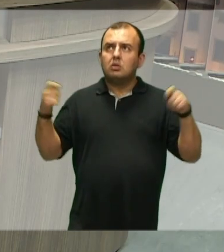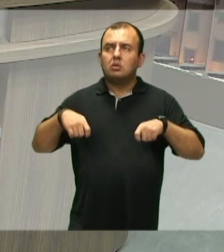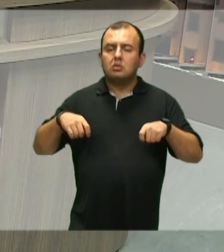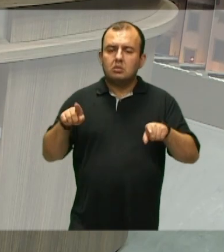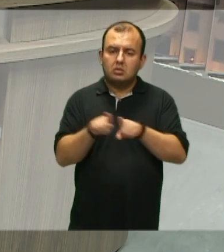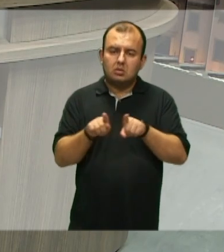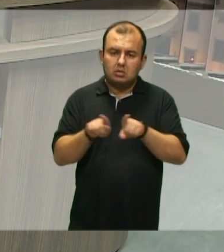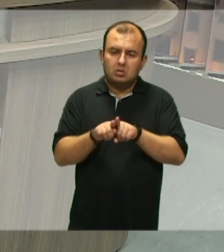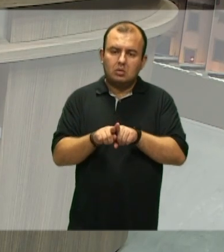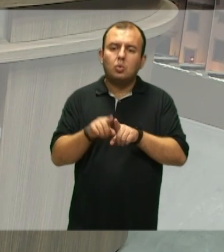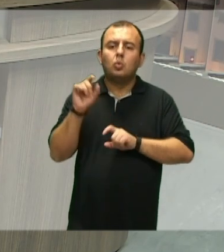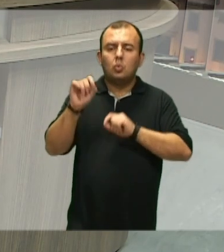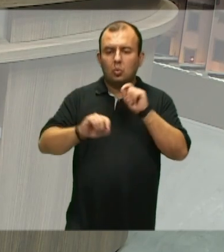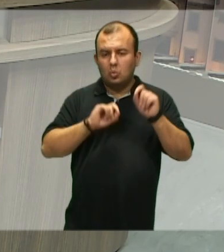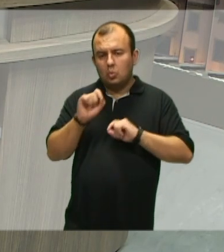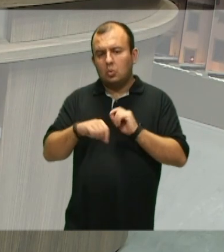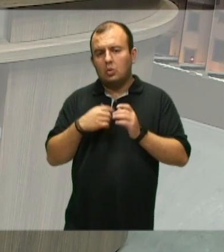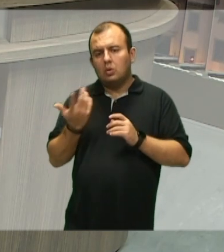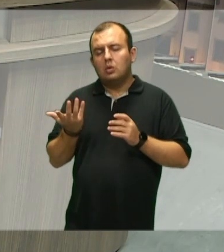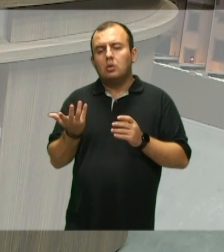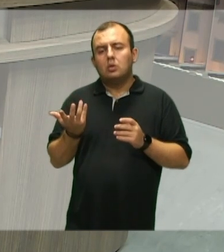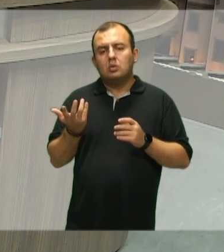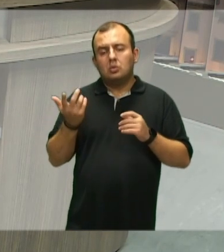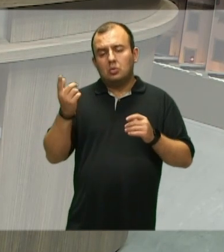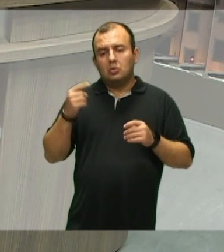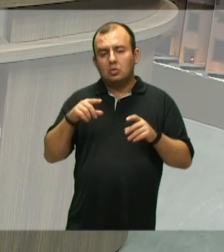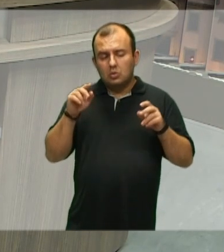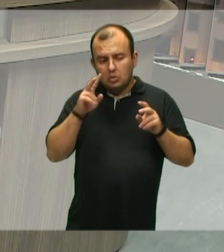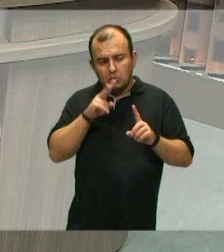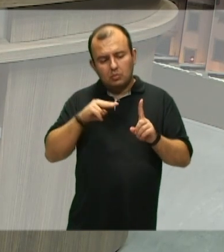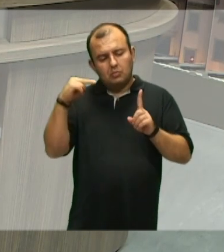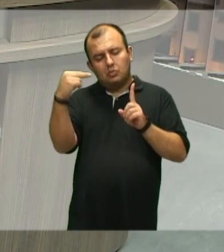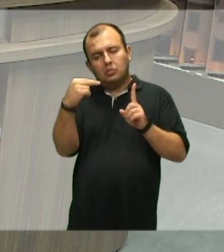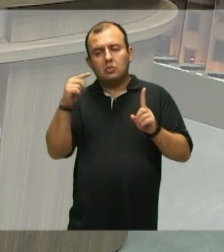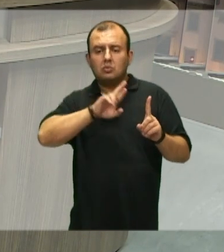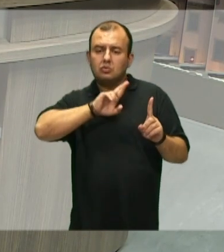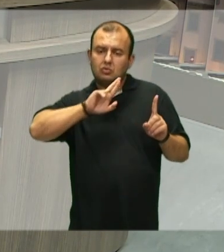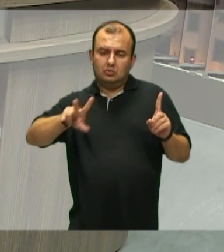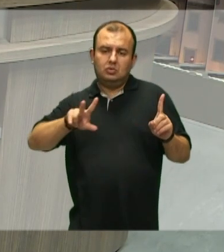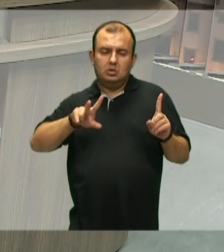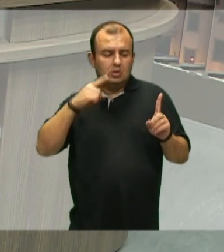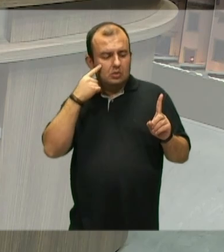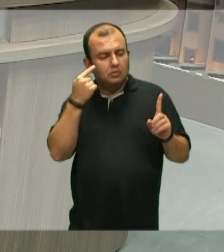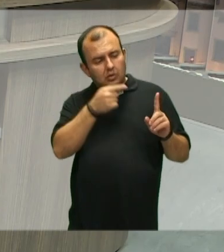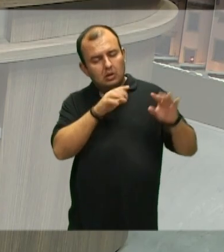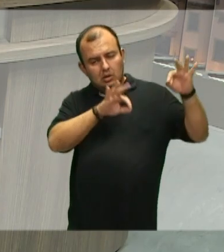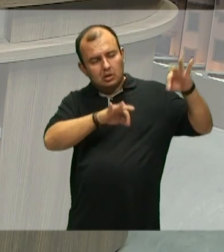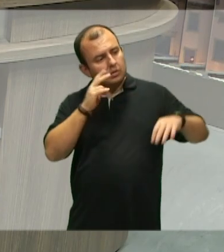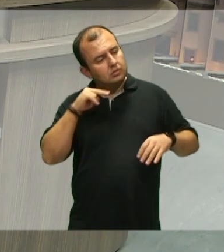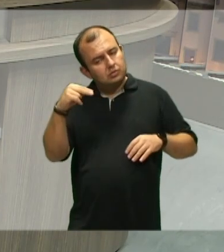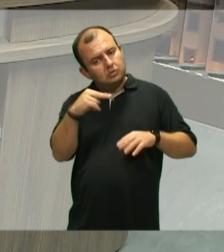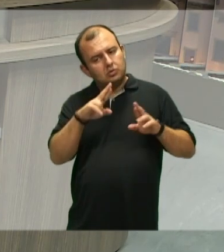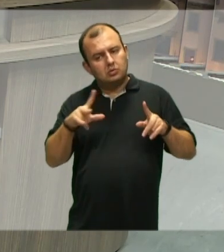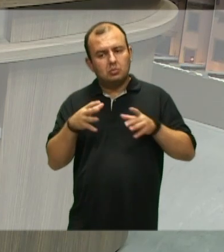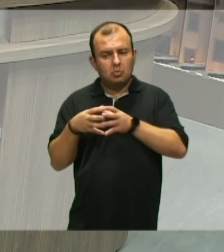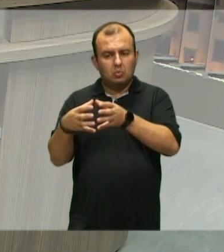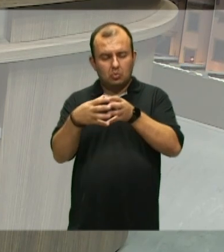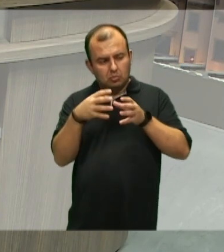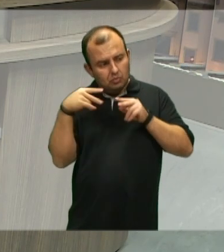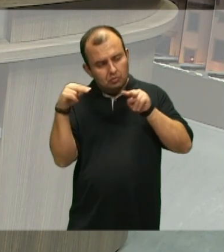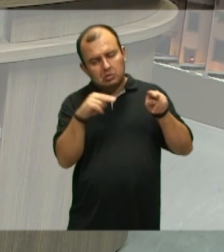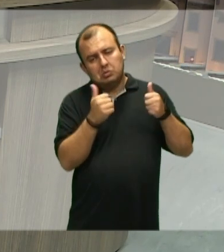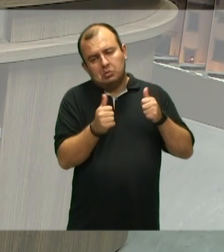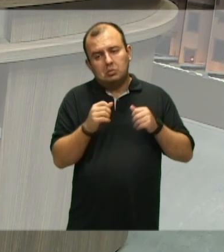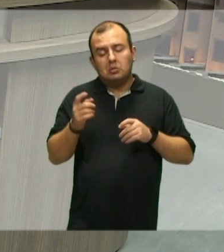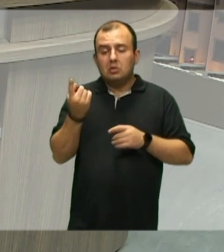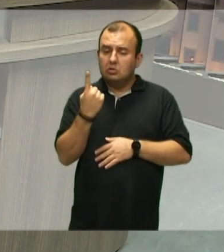qual vai levar para si de um ponto de vista diferente, a experiência é única. Apesar de ser coletiva, ela é muito individual, né?